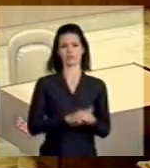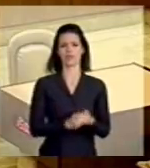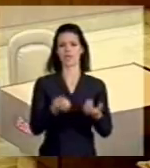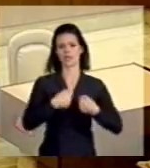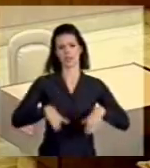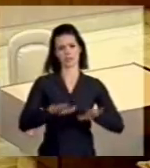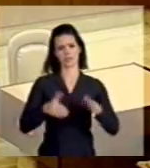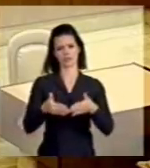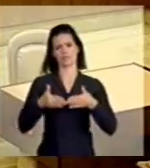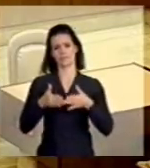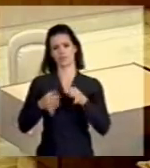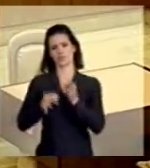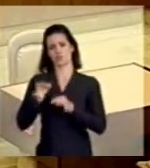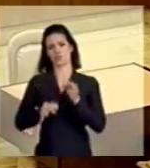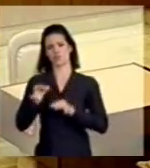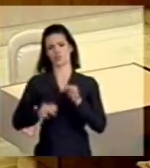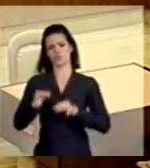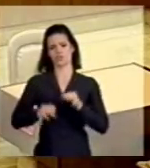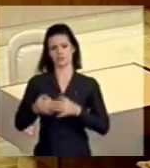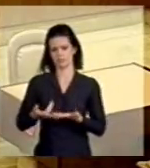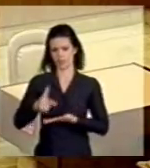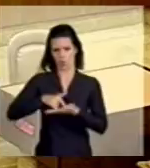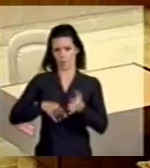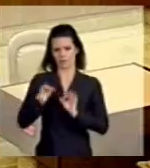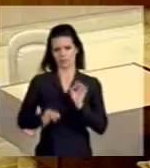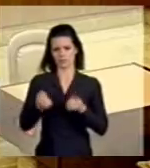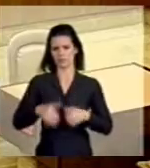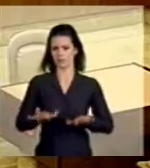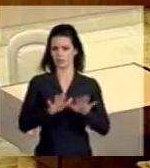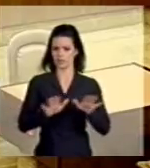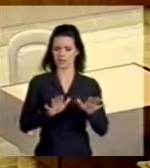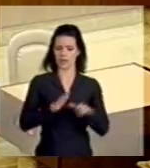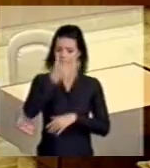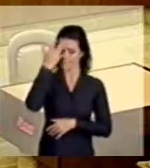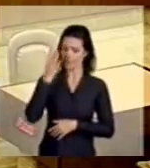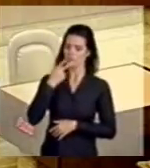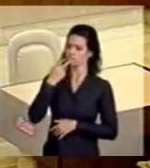ordem judicial. Outro ponto, a autodeterminação como direito fundamental.